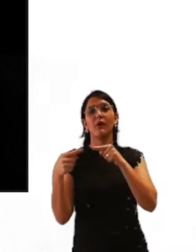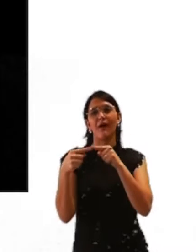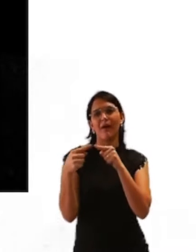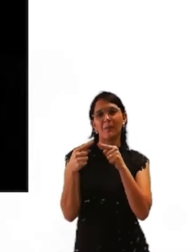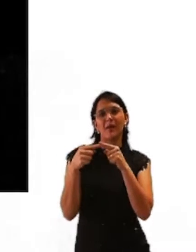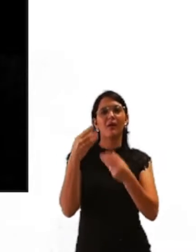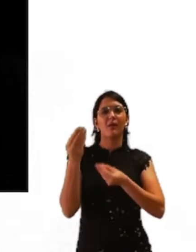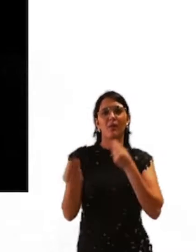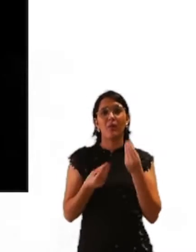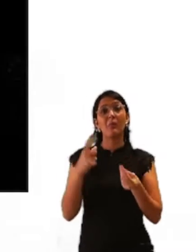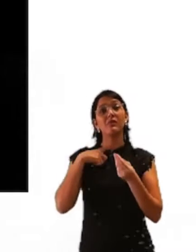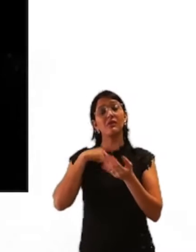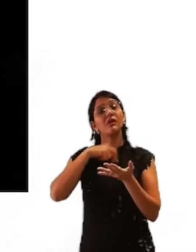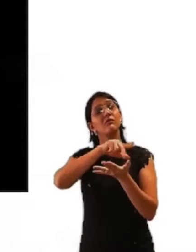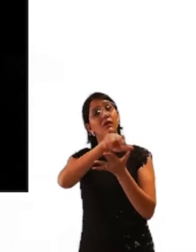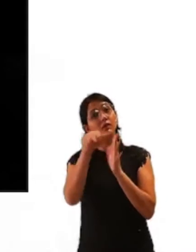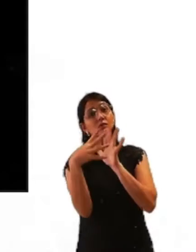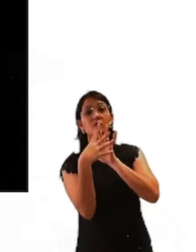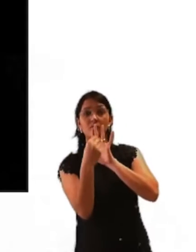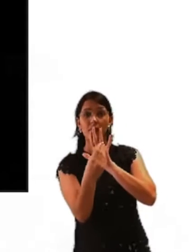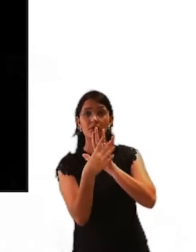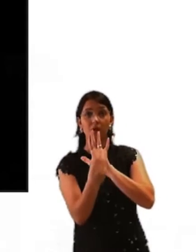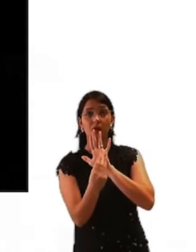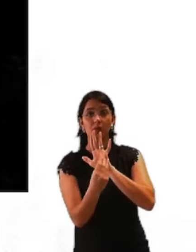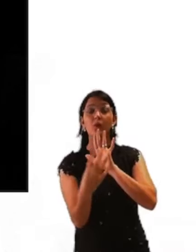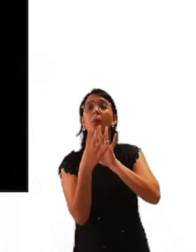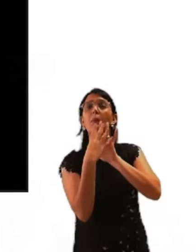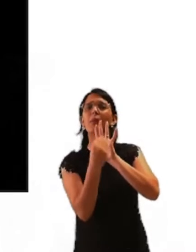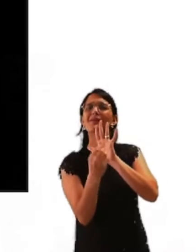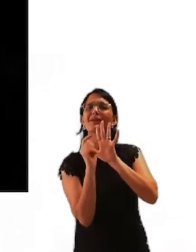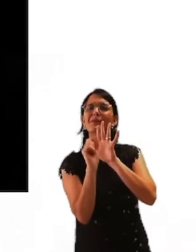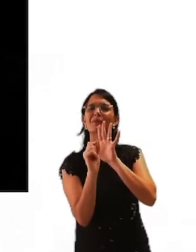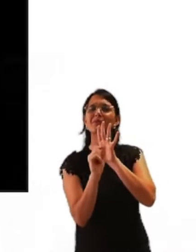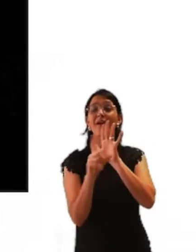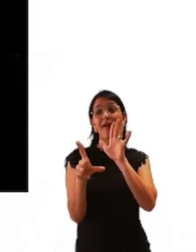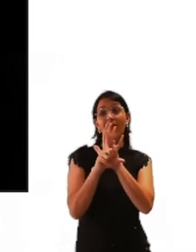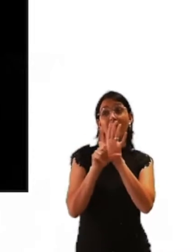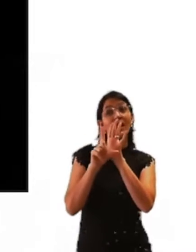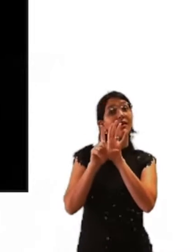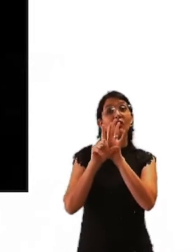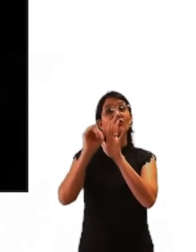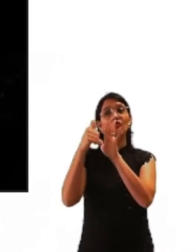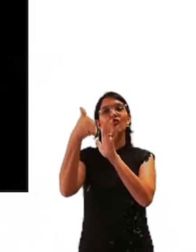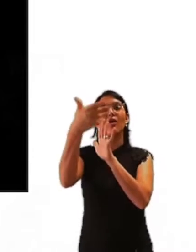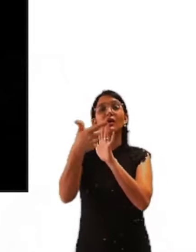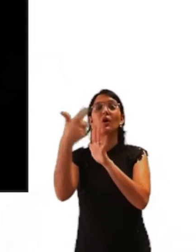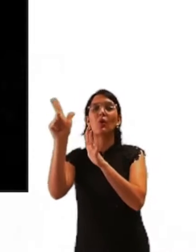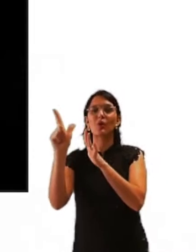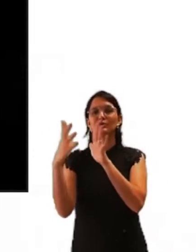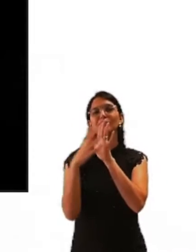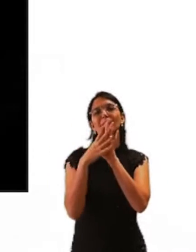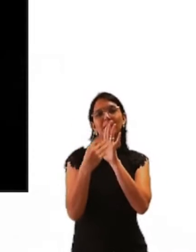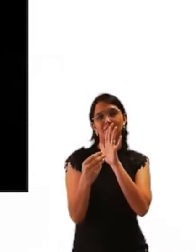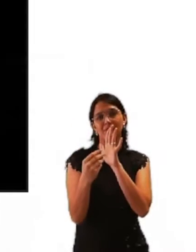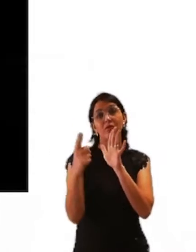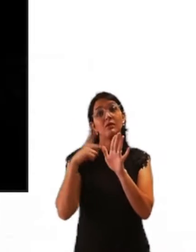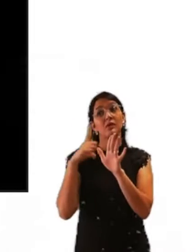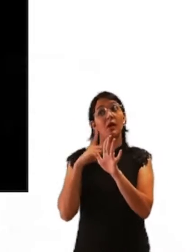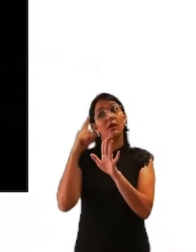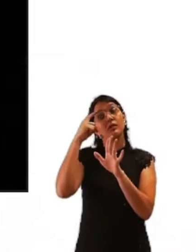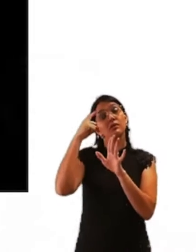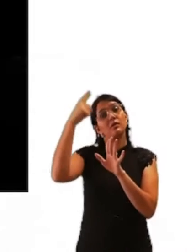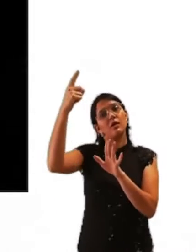desses modelos que vão além do modelo legalista, né? Então, há uma ideologia,